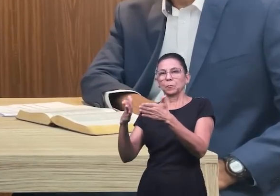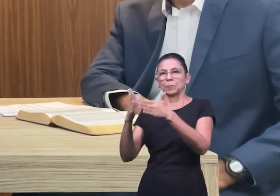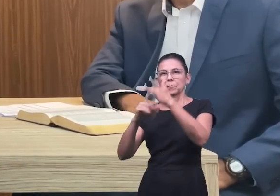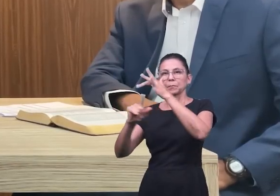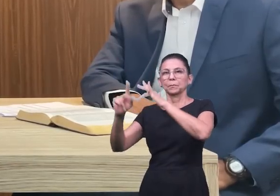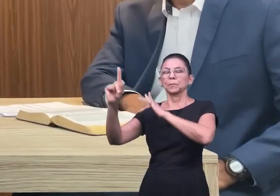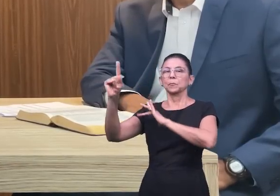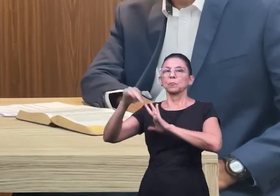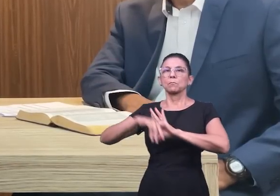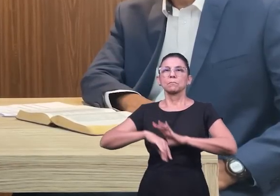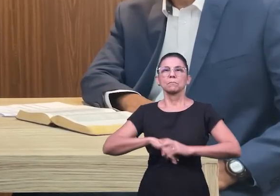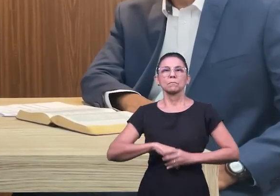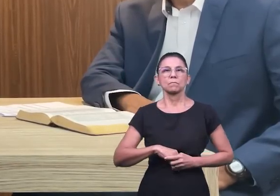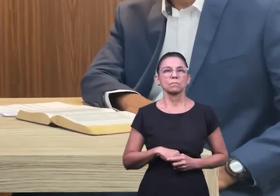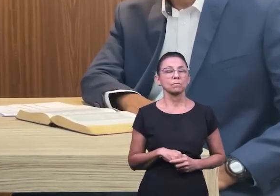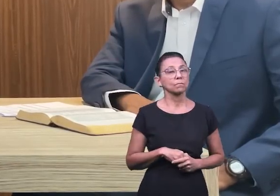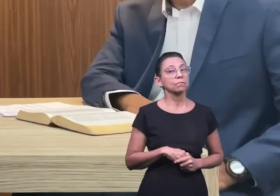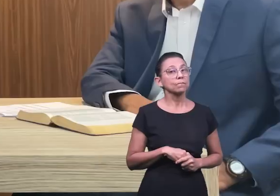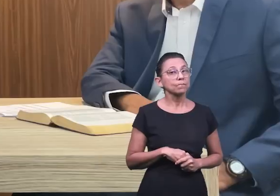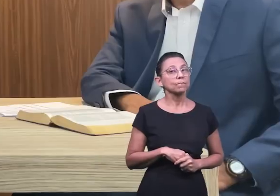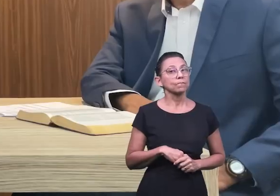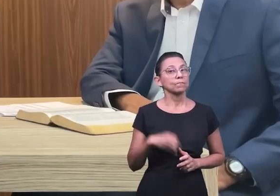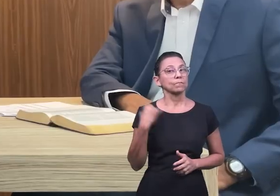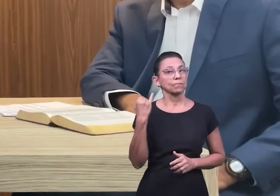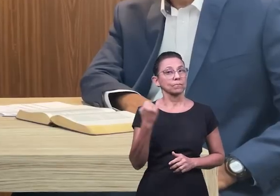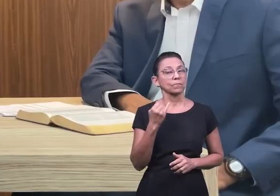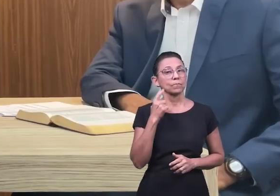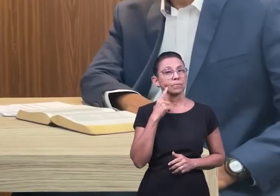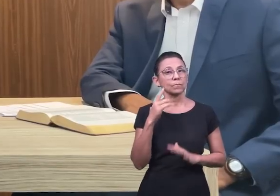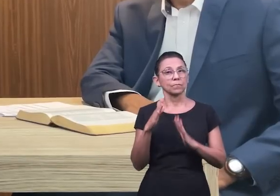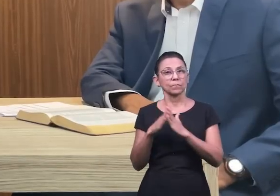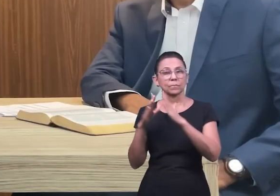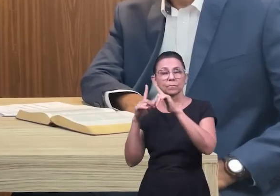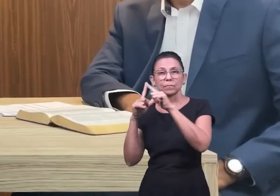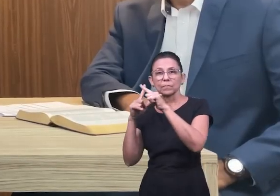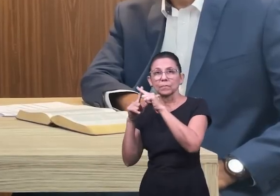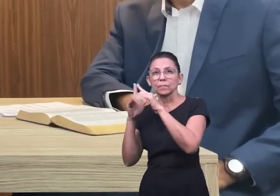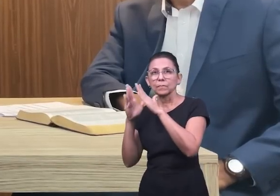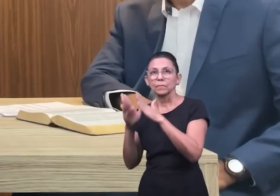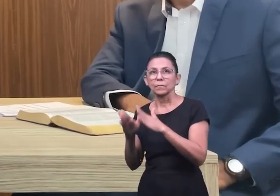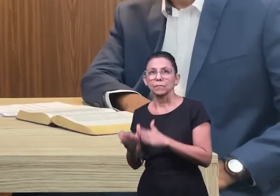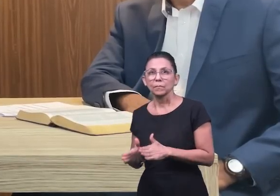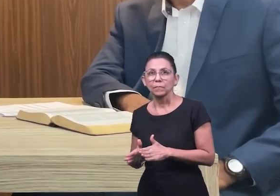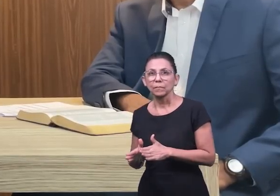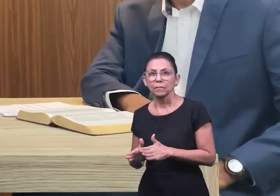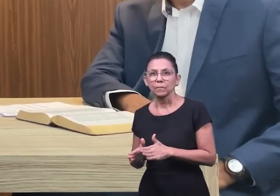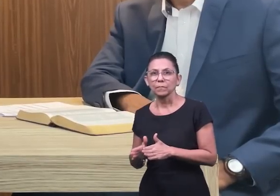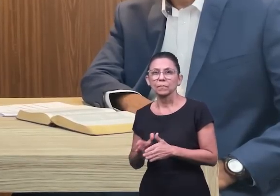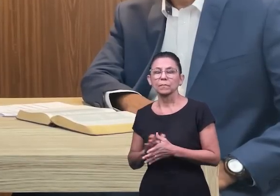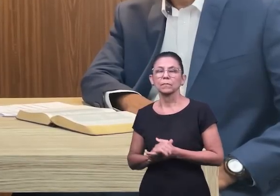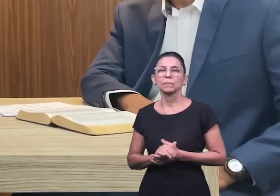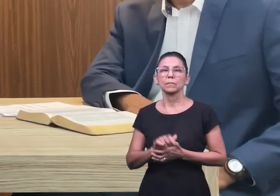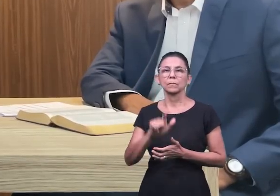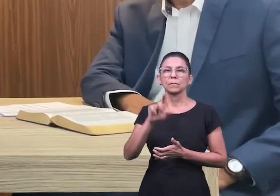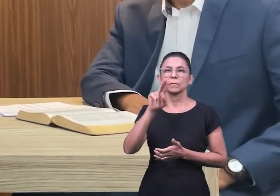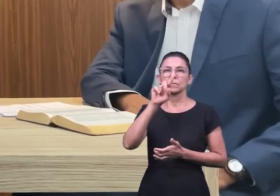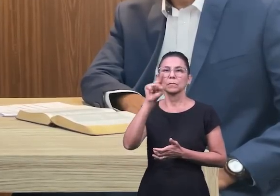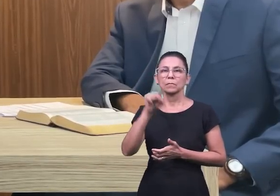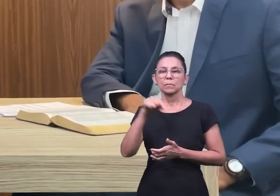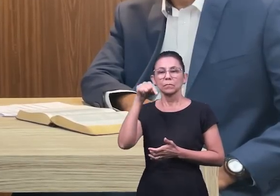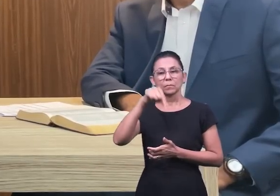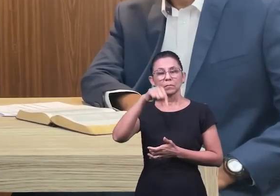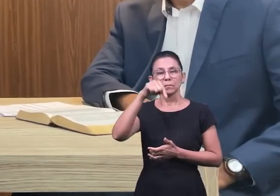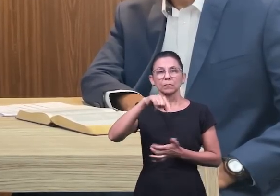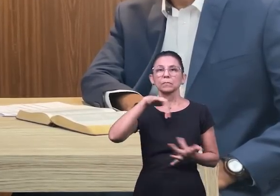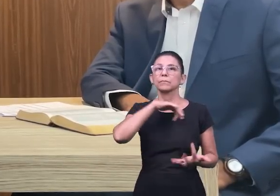que é o Senhor Jesus, que é a revelação, e tem mostrado para a igreja fiel o caminho, a direção para a eternidade.